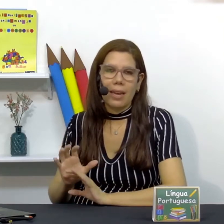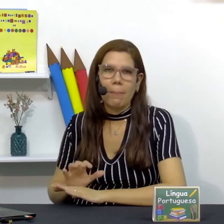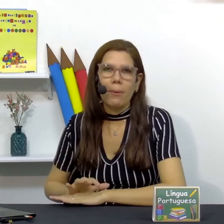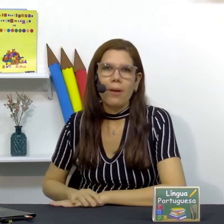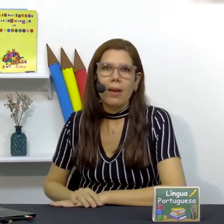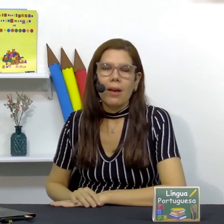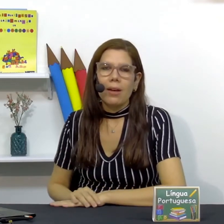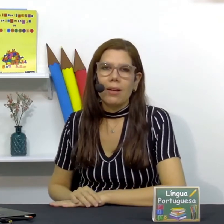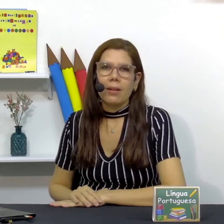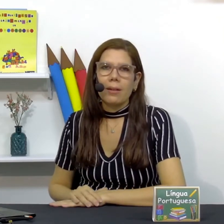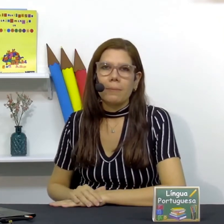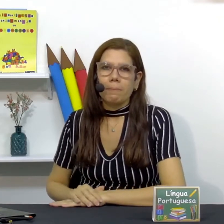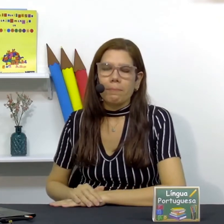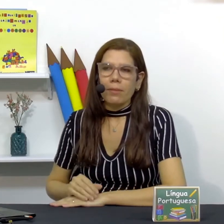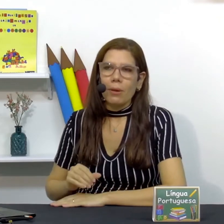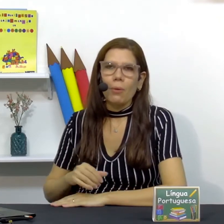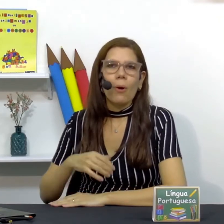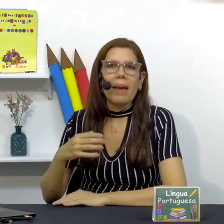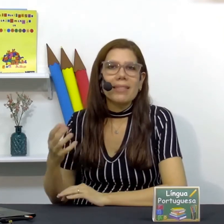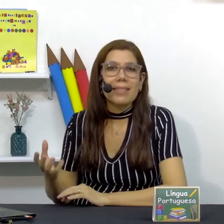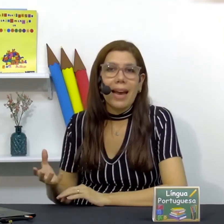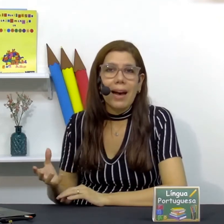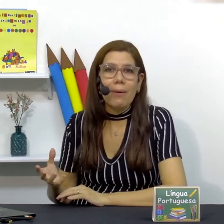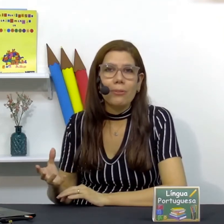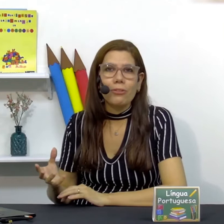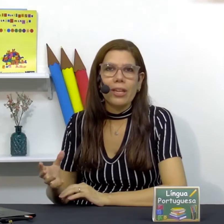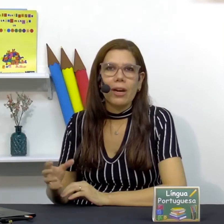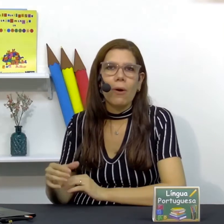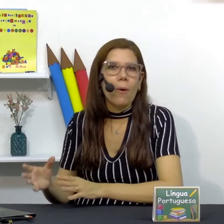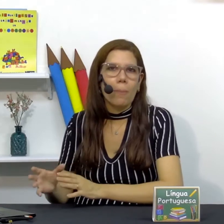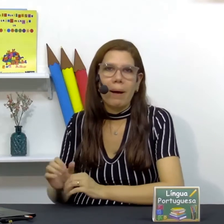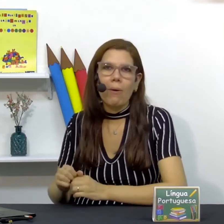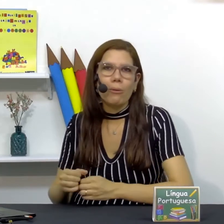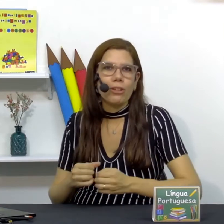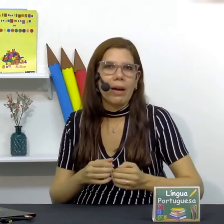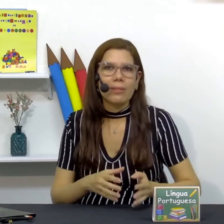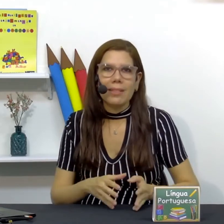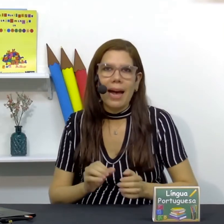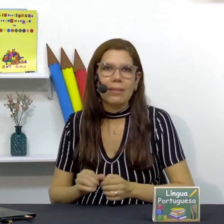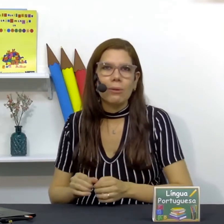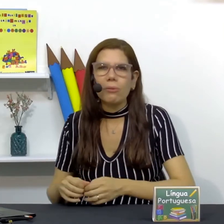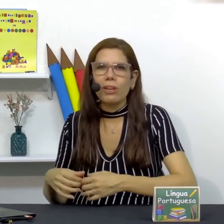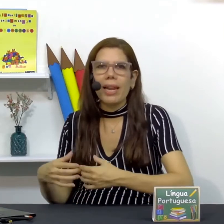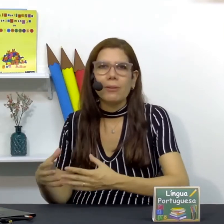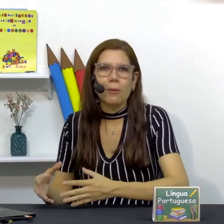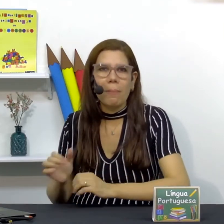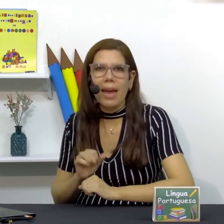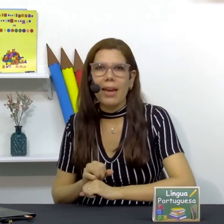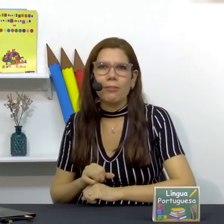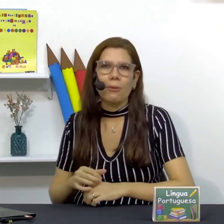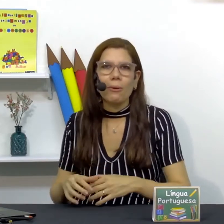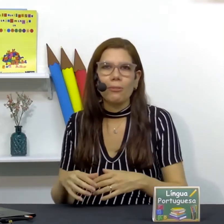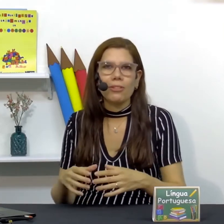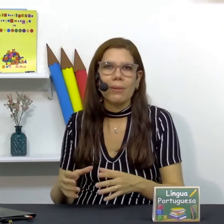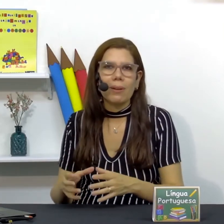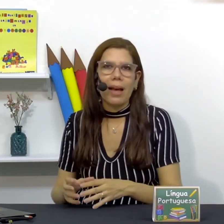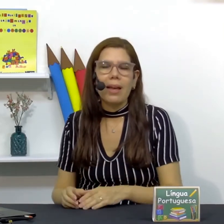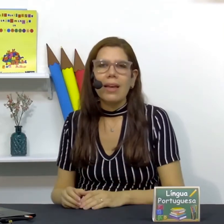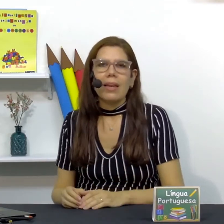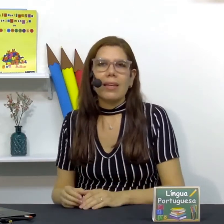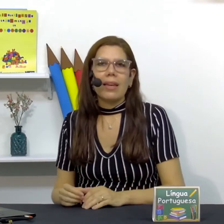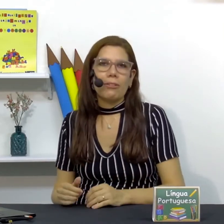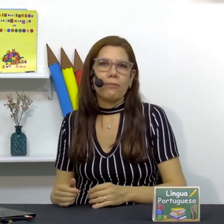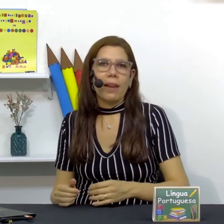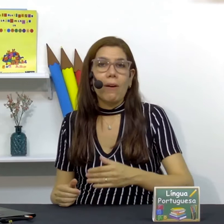por exemplo, um comercial de roupa, ou de calçado, ou de eletrodoméstico, ou de